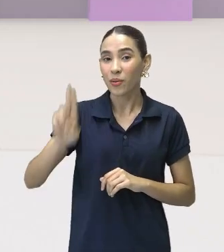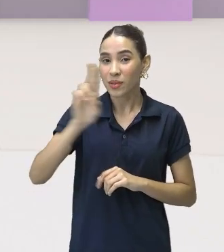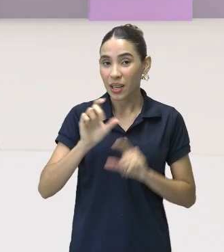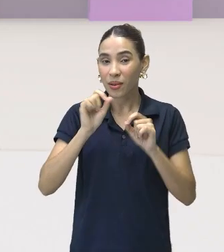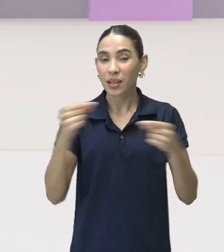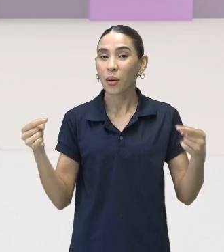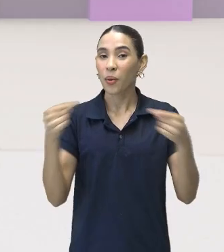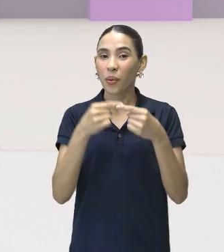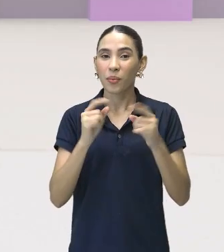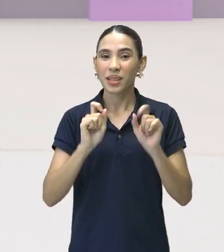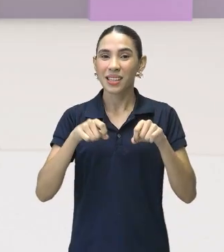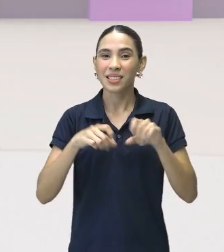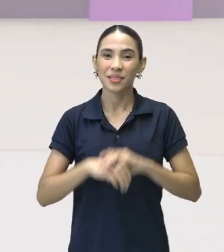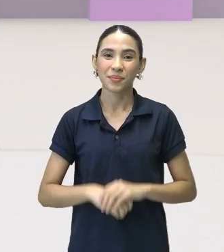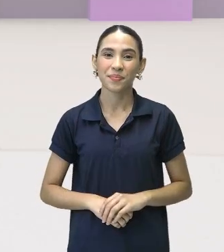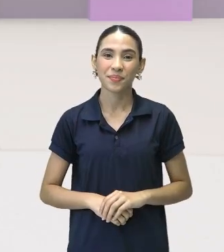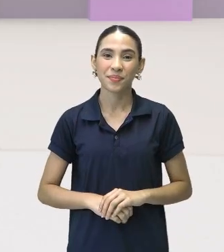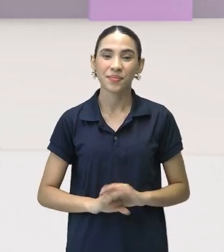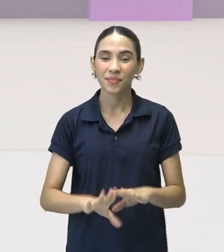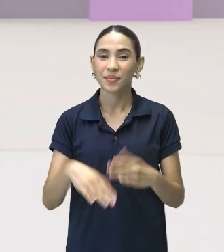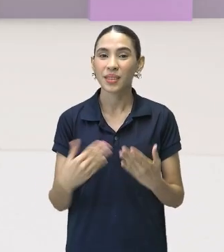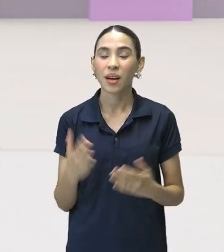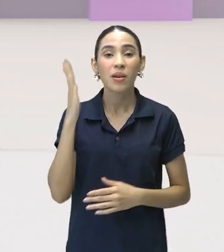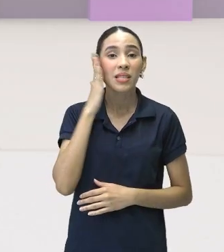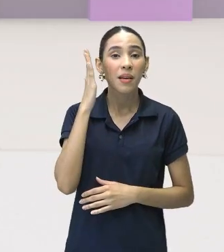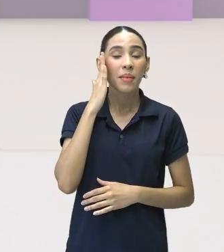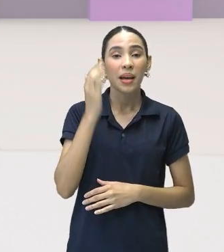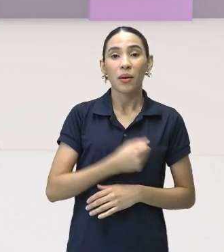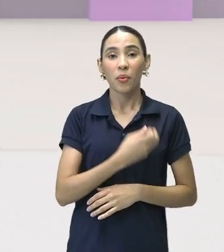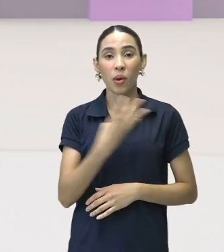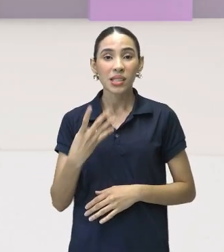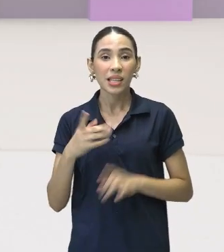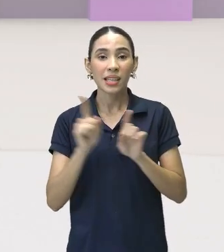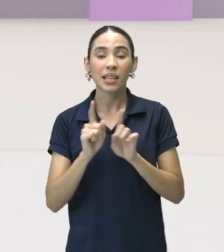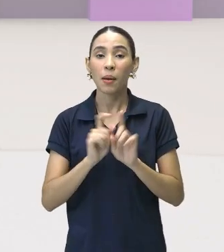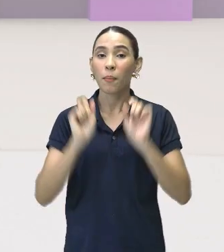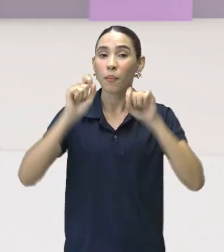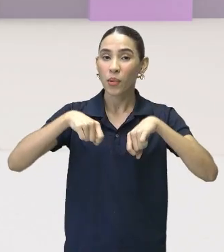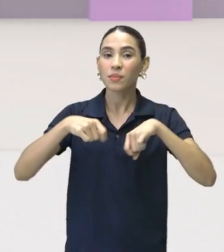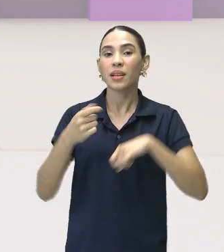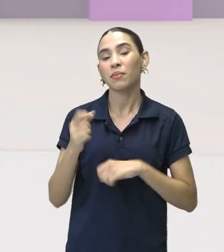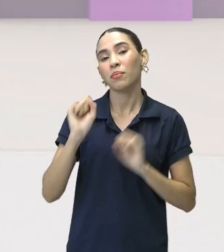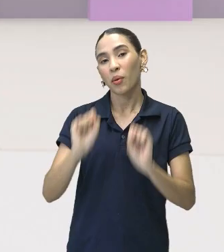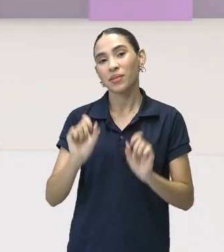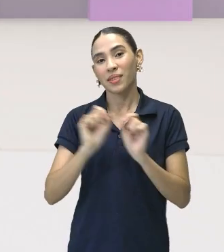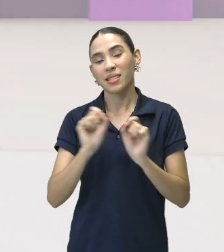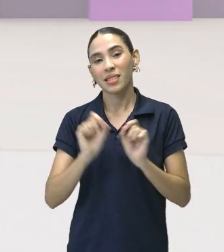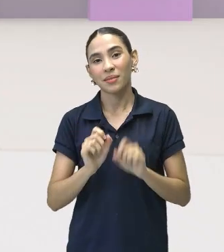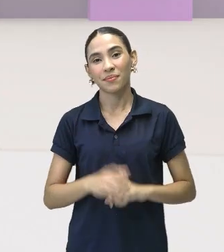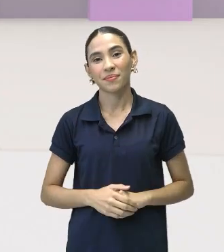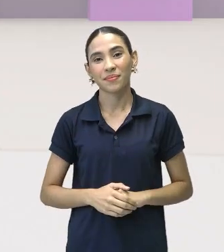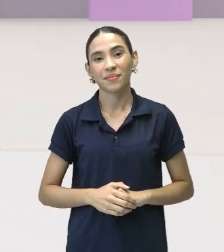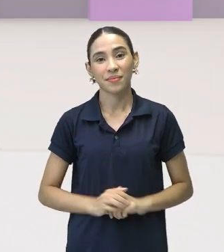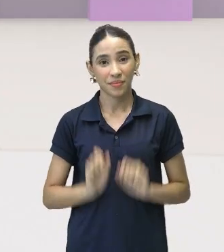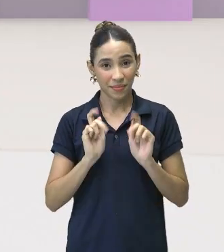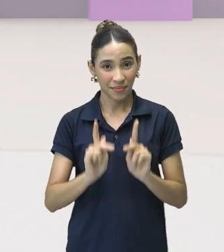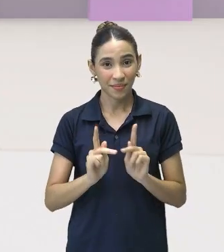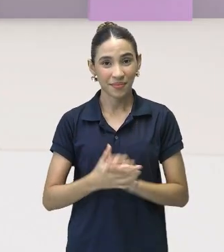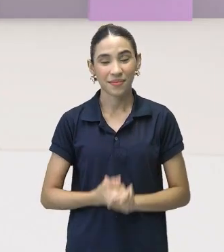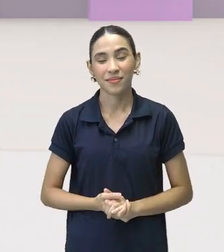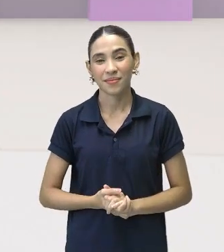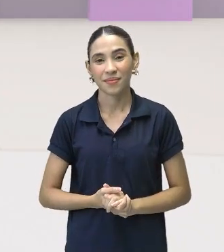nossas combinações para saber a quantidade de possibilidades que a gente pode fazer isso.